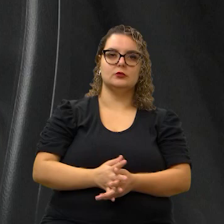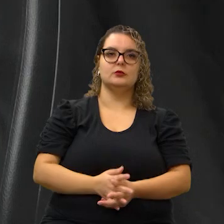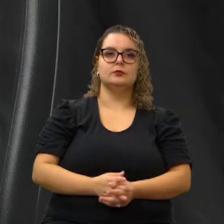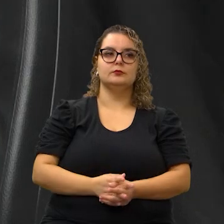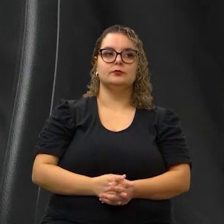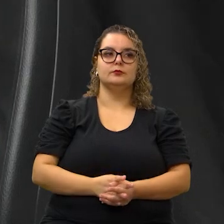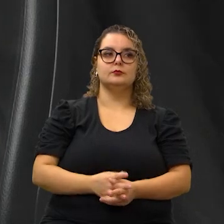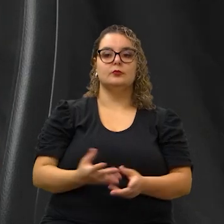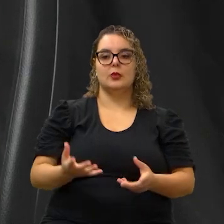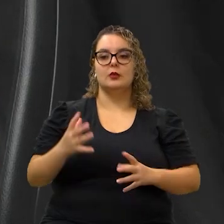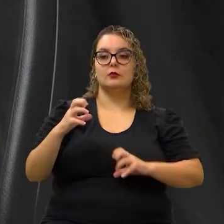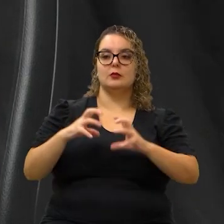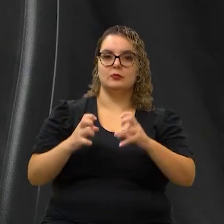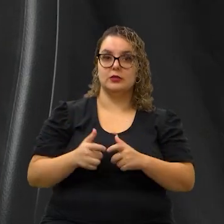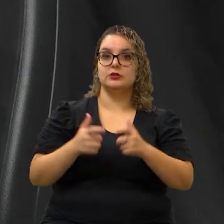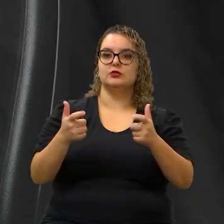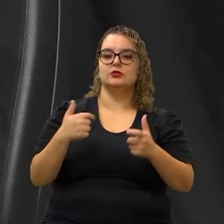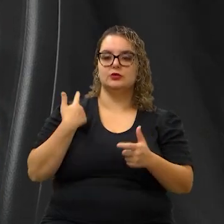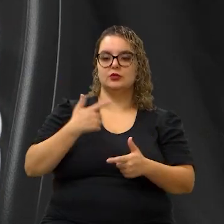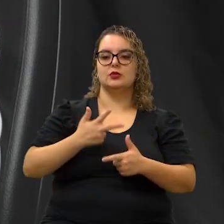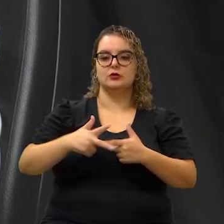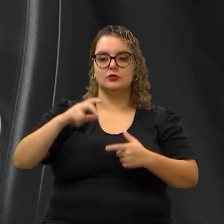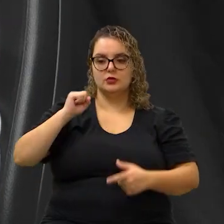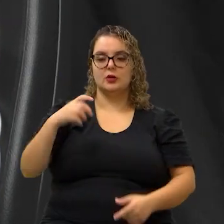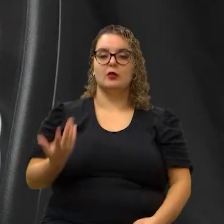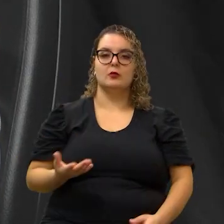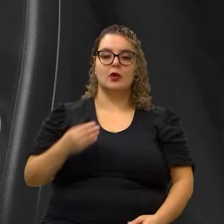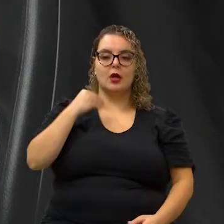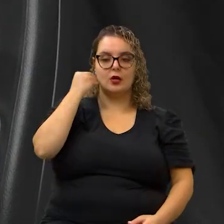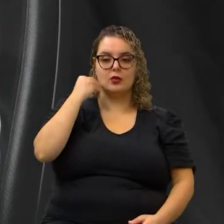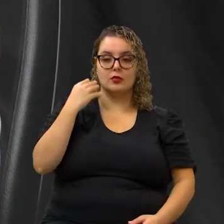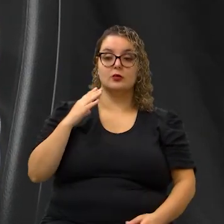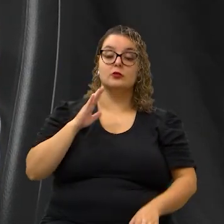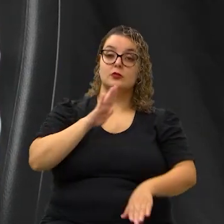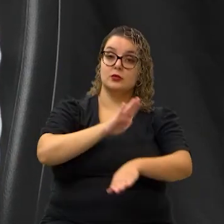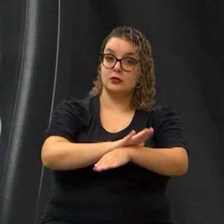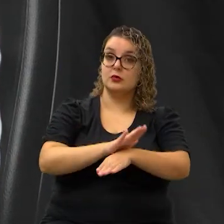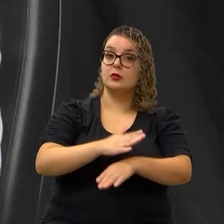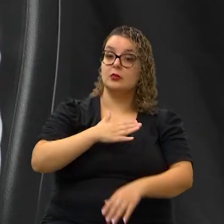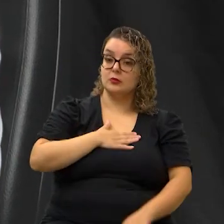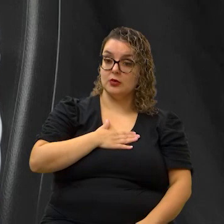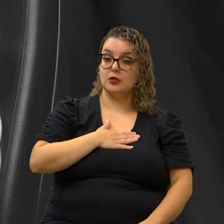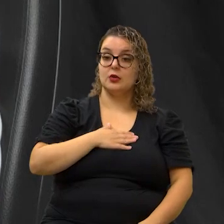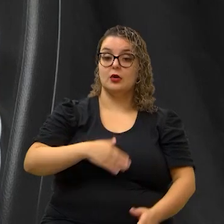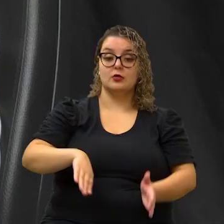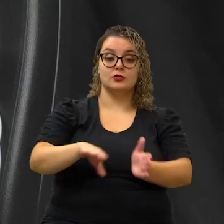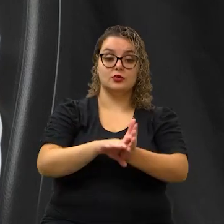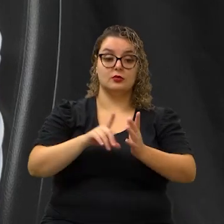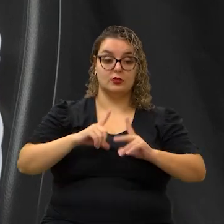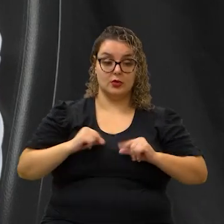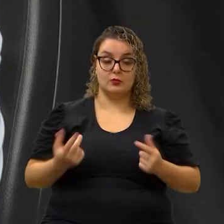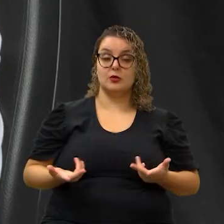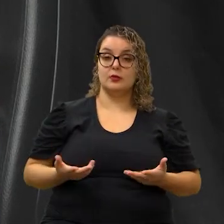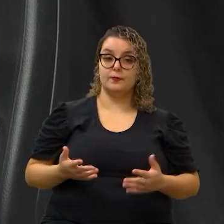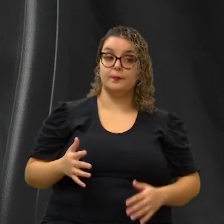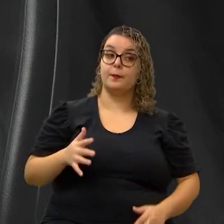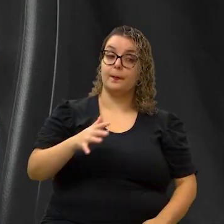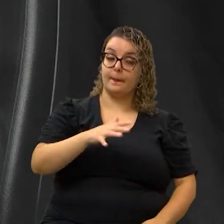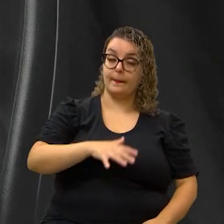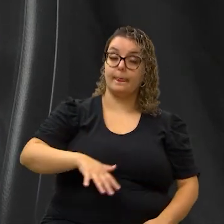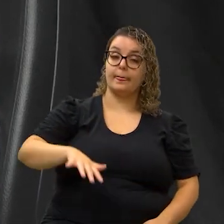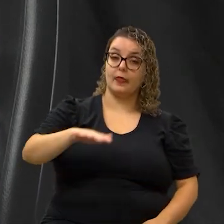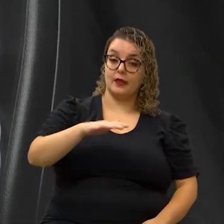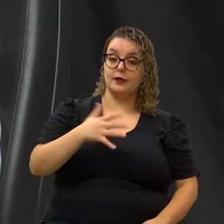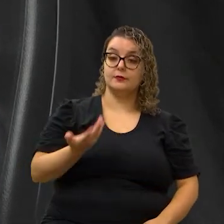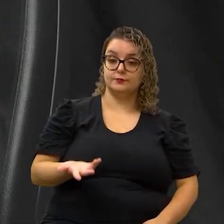retorno. Tá. Mas aí foi uma briga grande e a gente acabou aprovando. Então eu tinha vivido essa experiência e isso me ajudou muito ao chegar em Brasília, se deparar